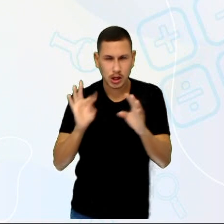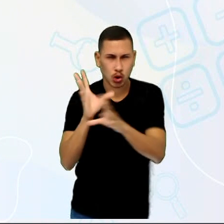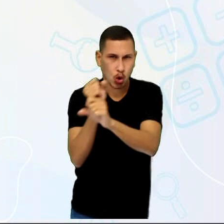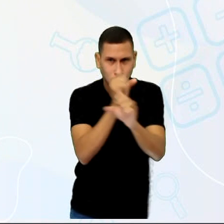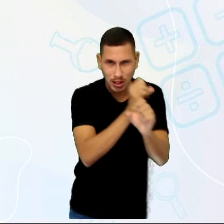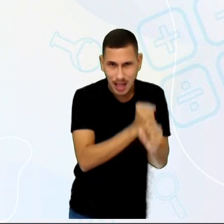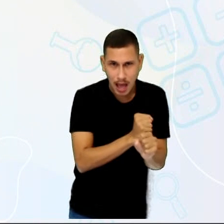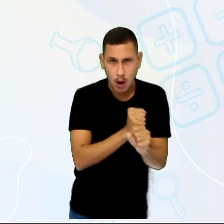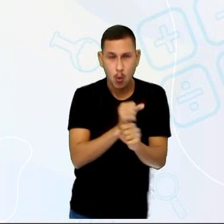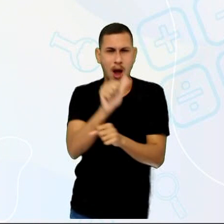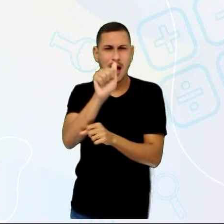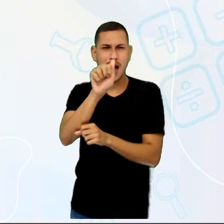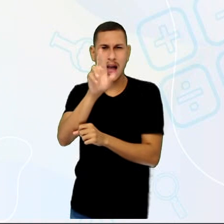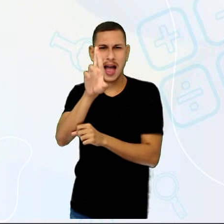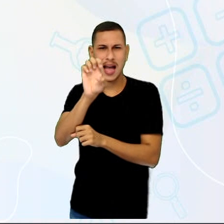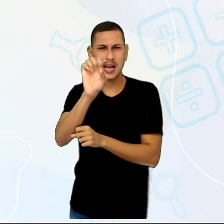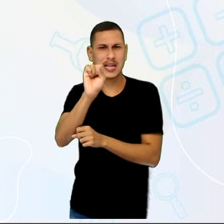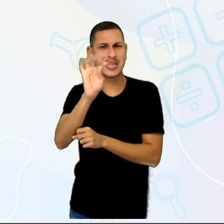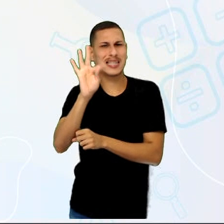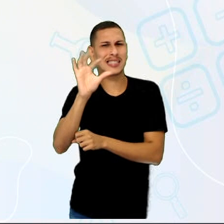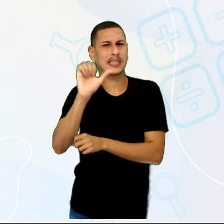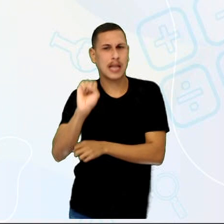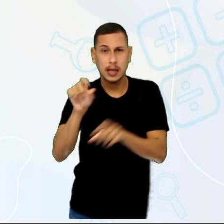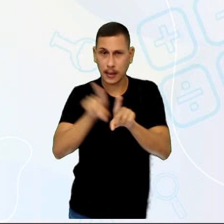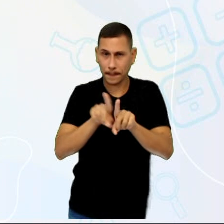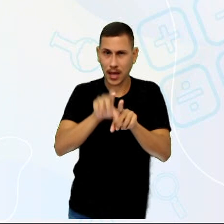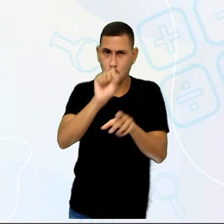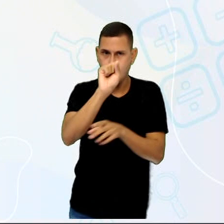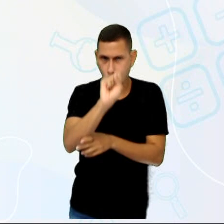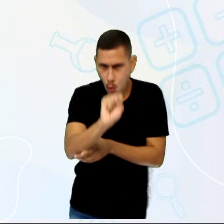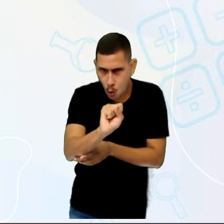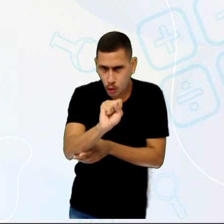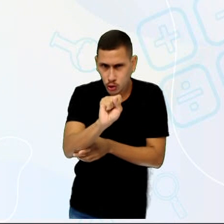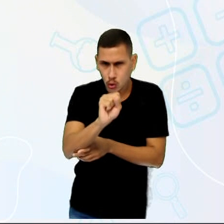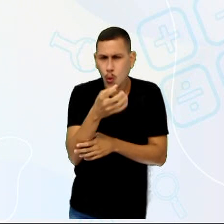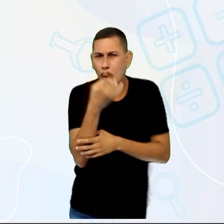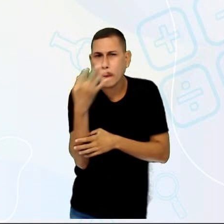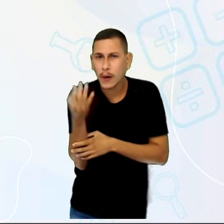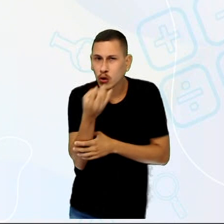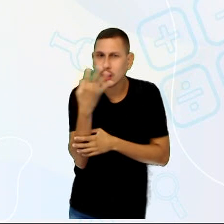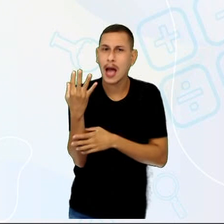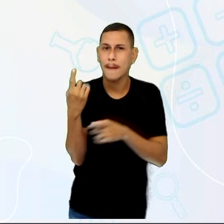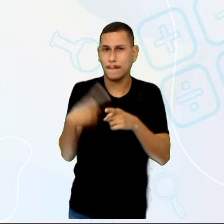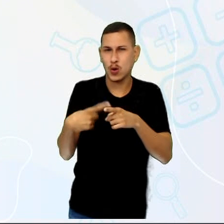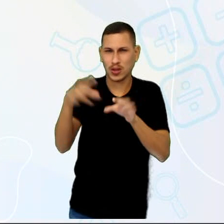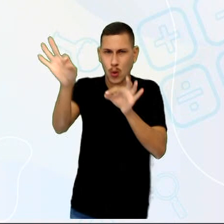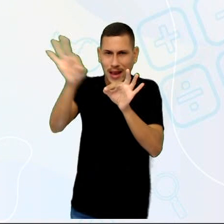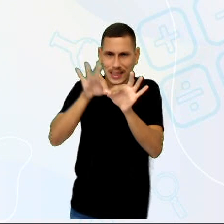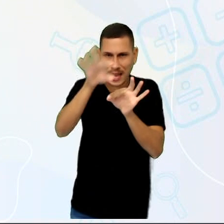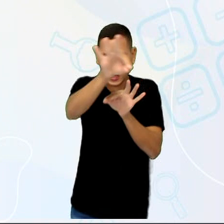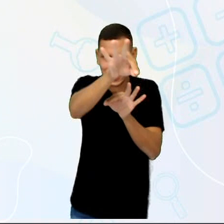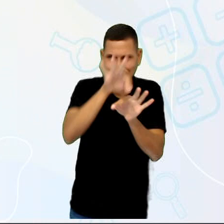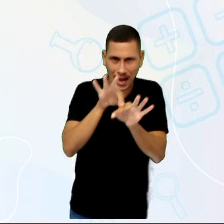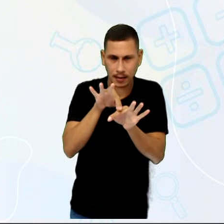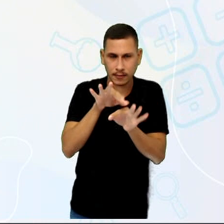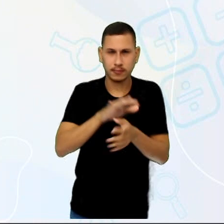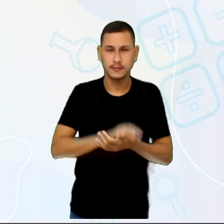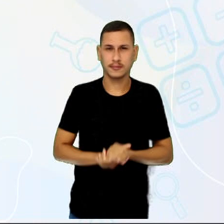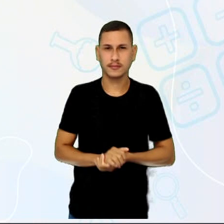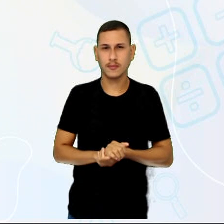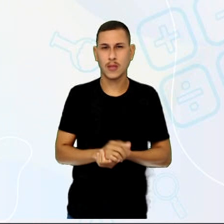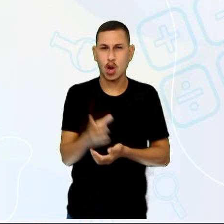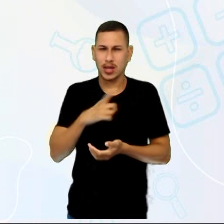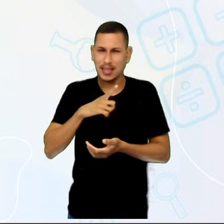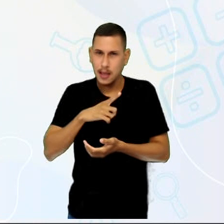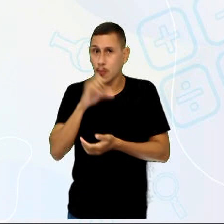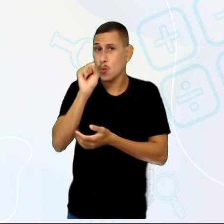As arestas, eu também vou ter 8 arestas aí para contar, porque são essas linhas que vão estar ligando as faces. Então, a gente vai ter